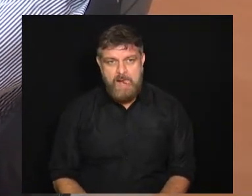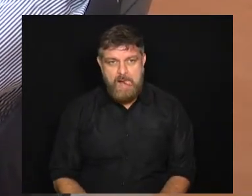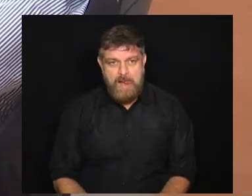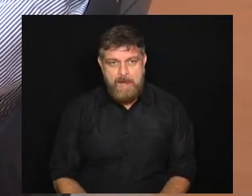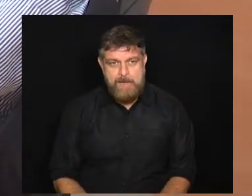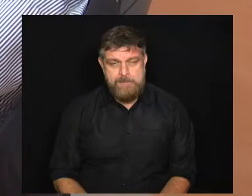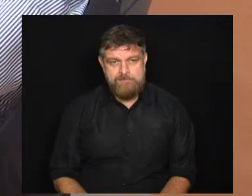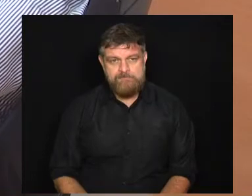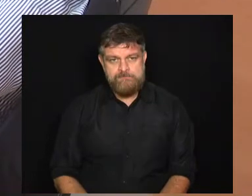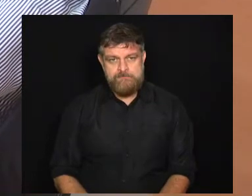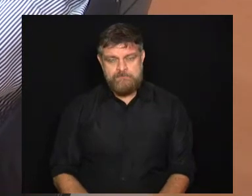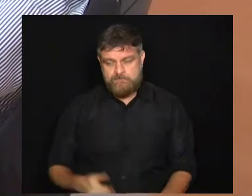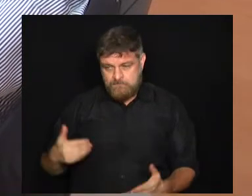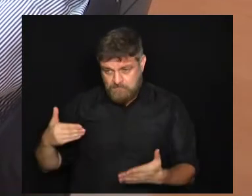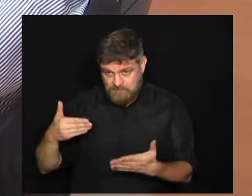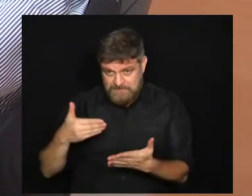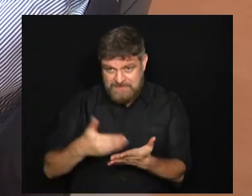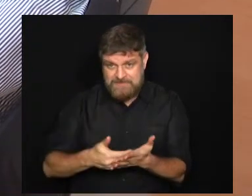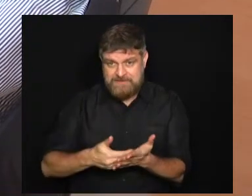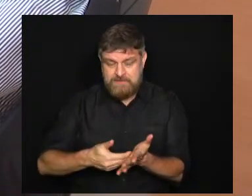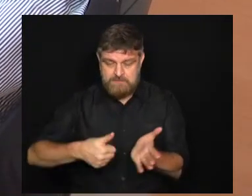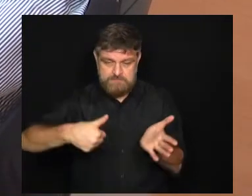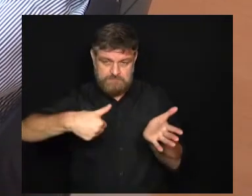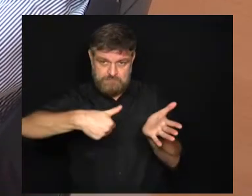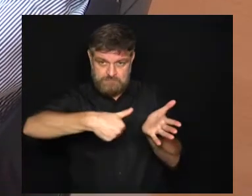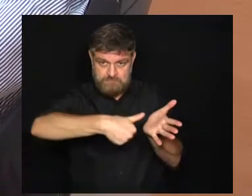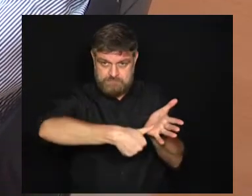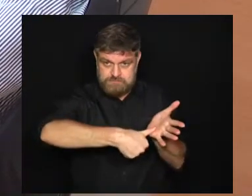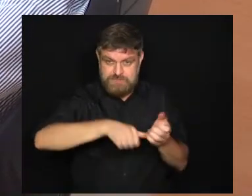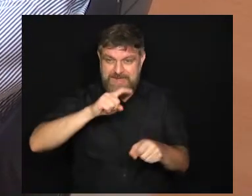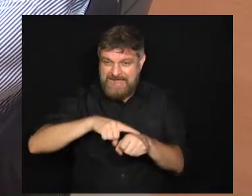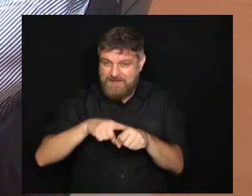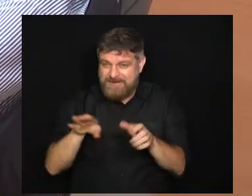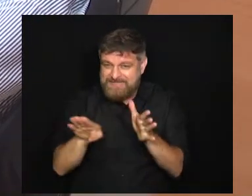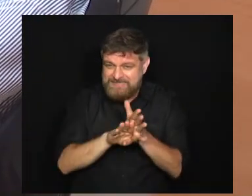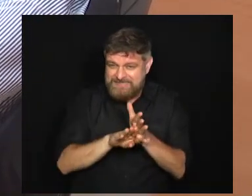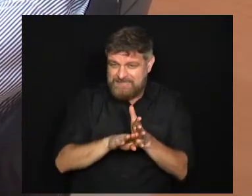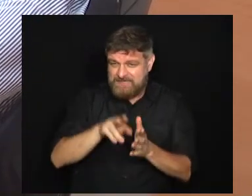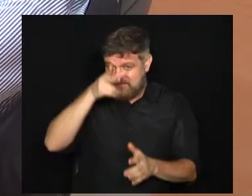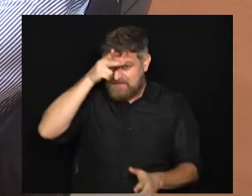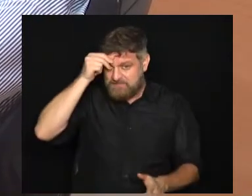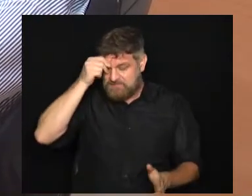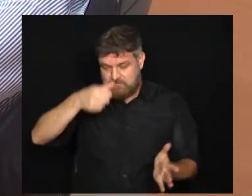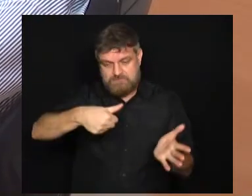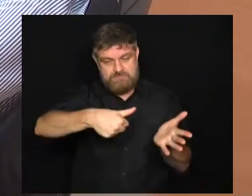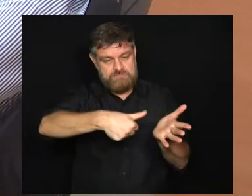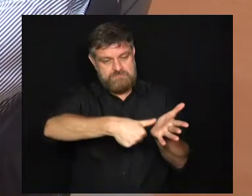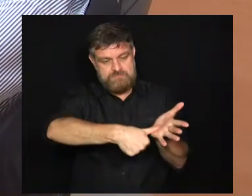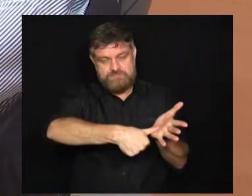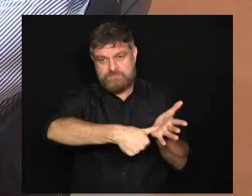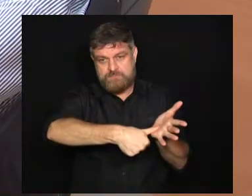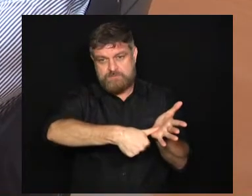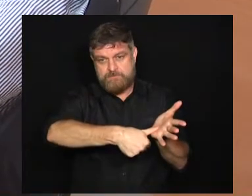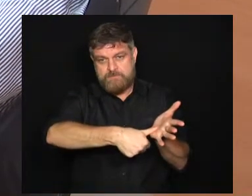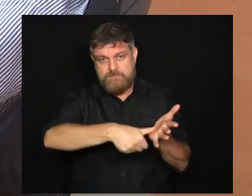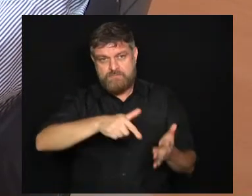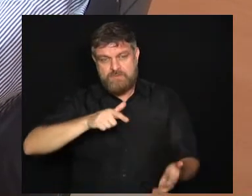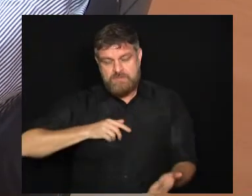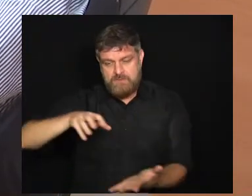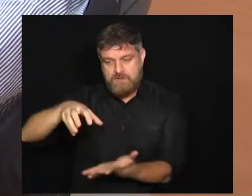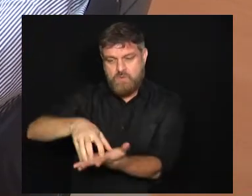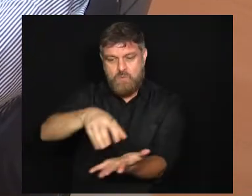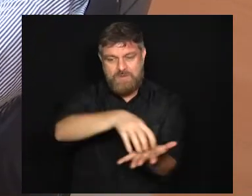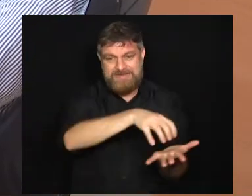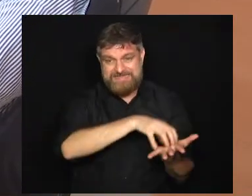Até a implantação do ponto, que foi uma das primeiras na prefeitura, colocando e que se estendeu a todas as